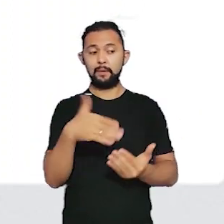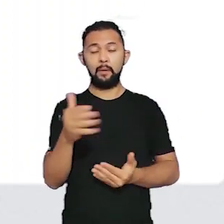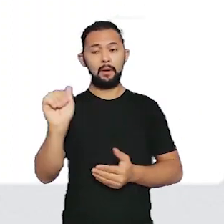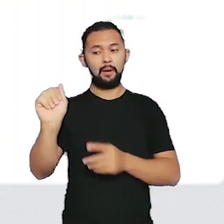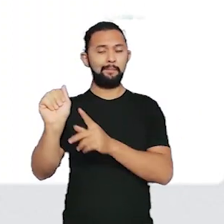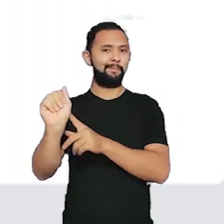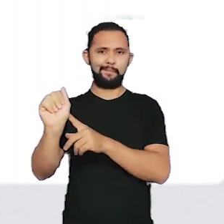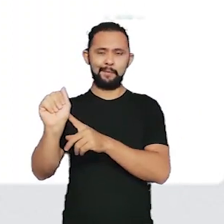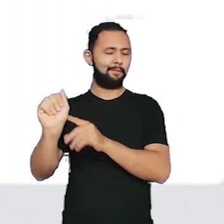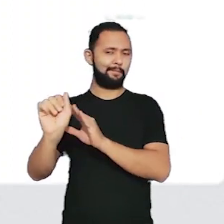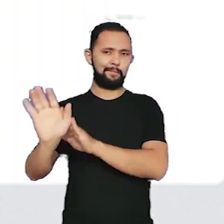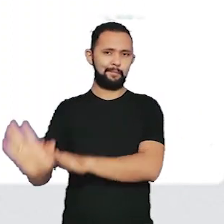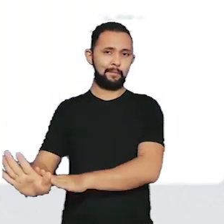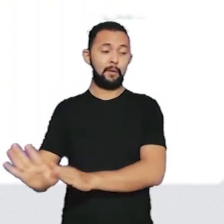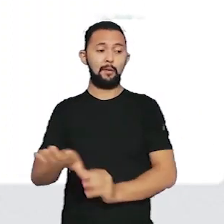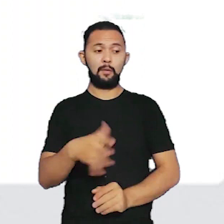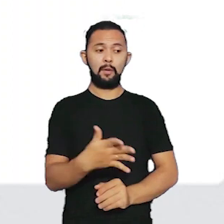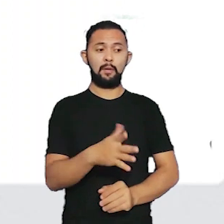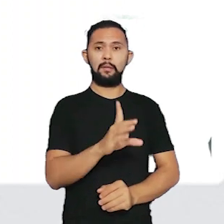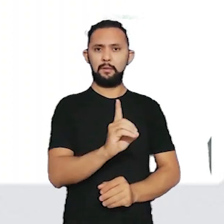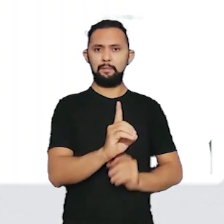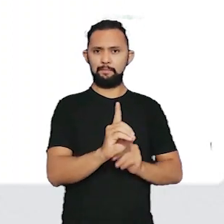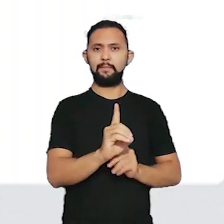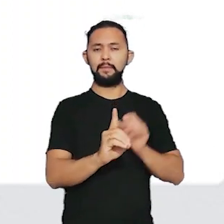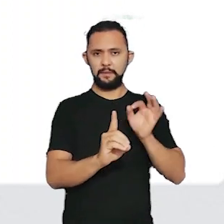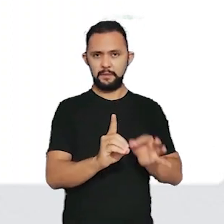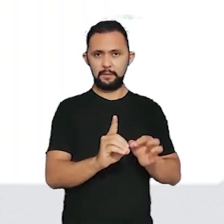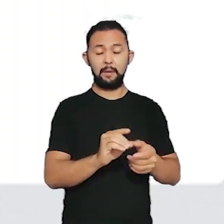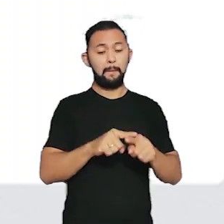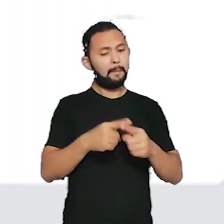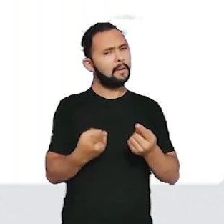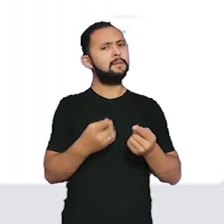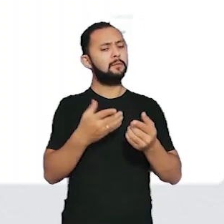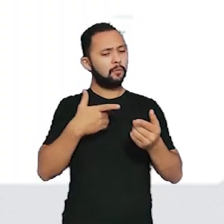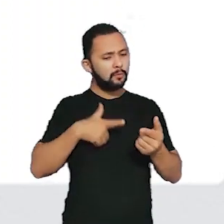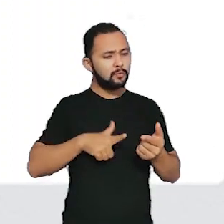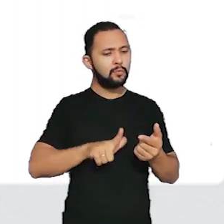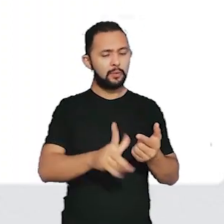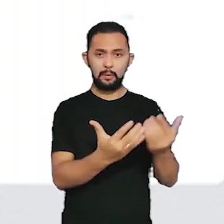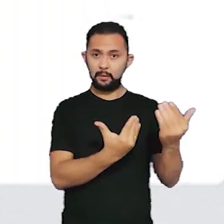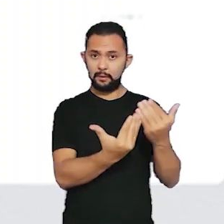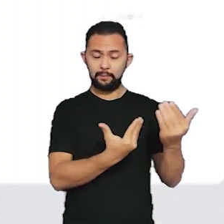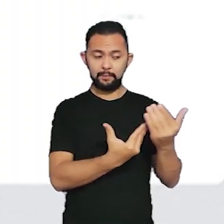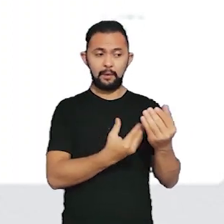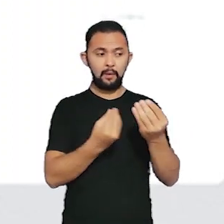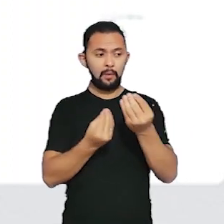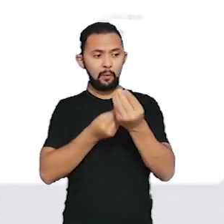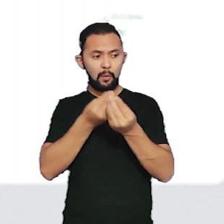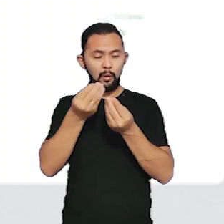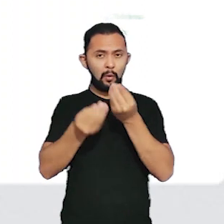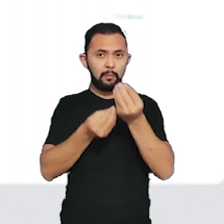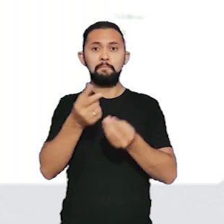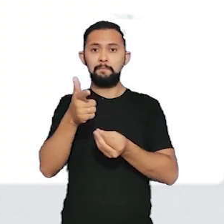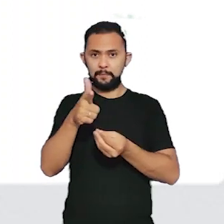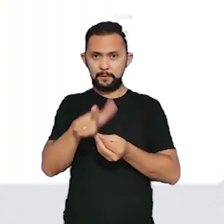A. Eu já sei que o gabarito aí da questão é a letra D. Mas vamos analisar o restante. Como haviam conseguido fazer